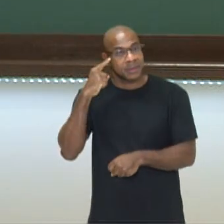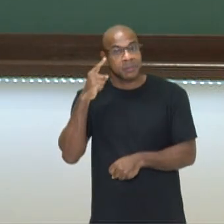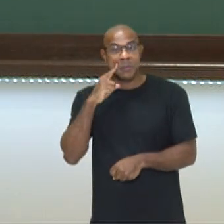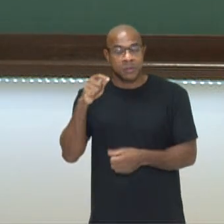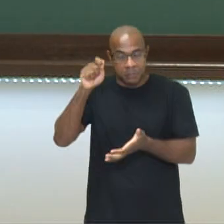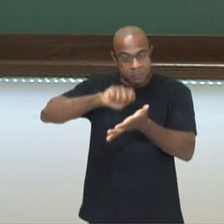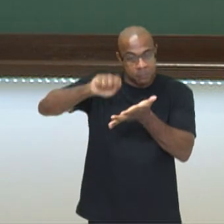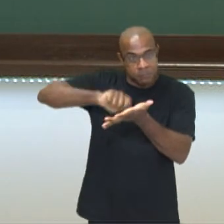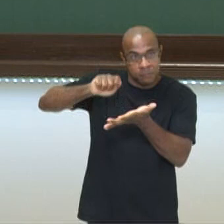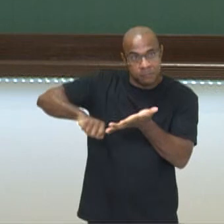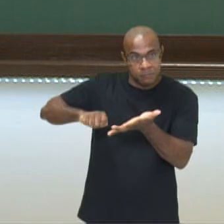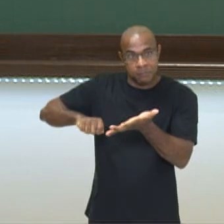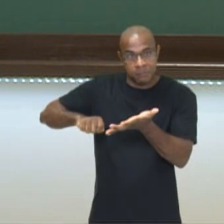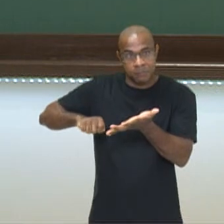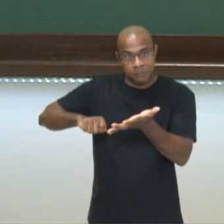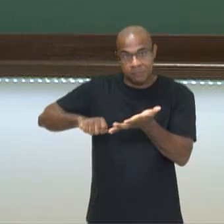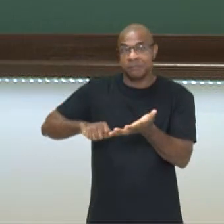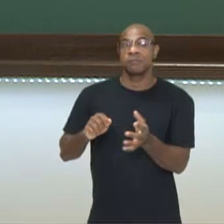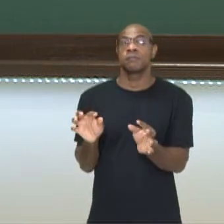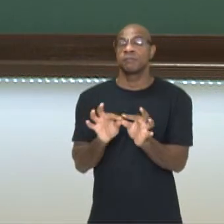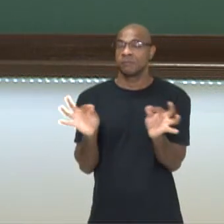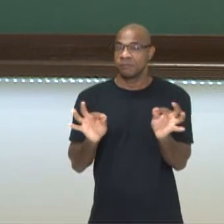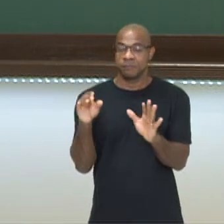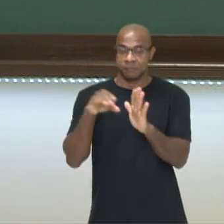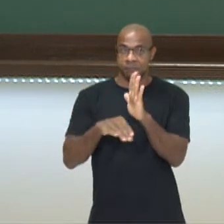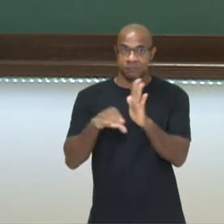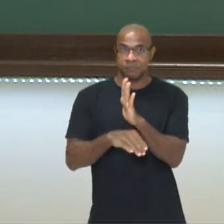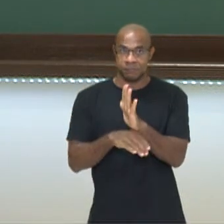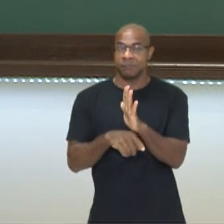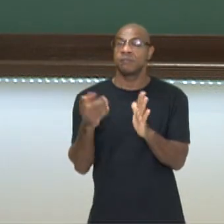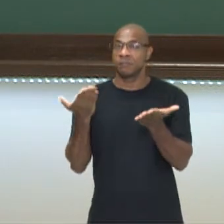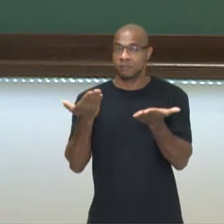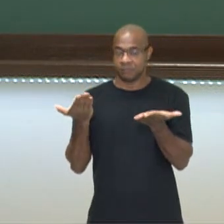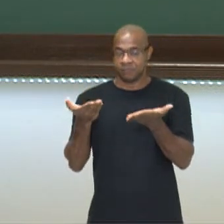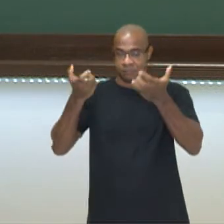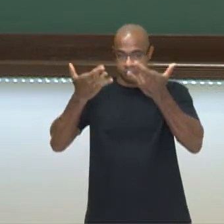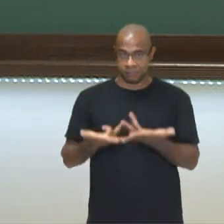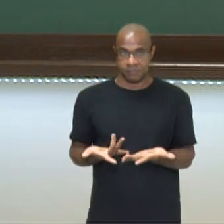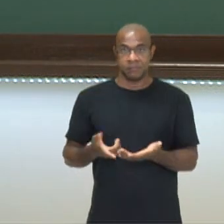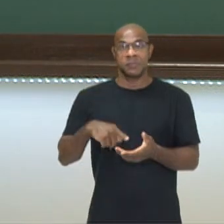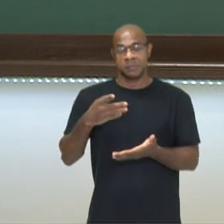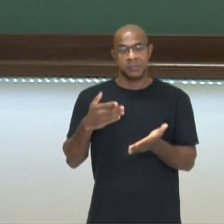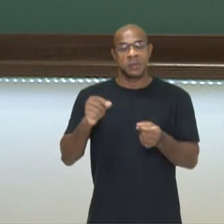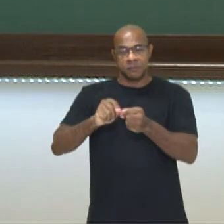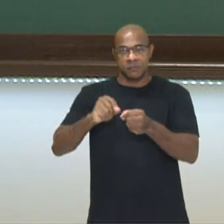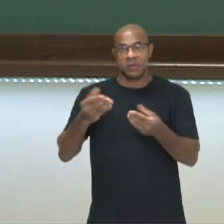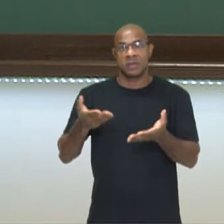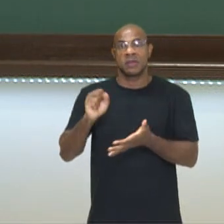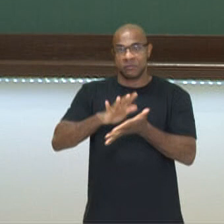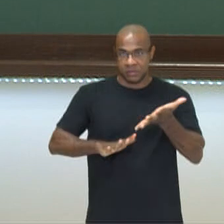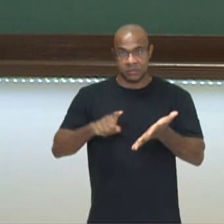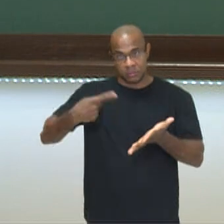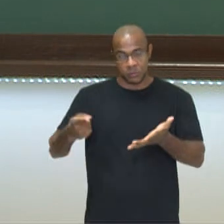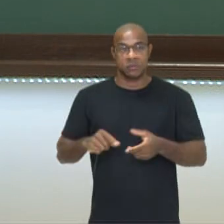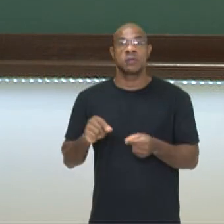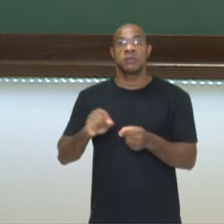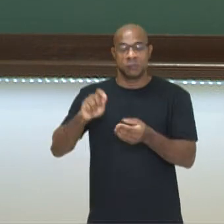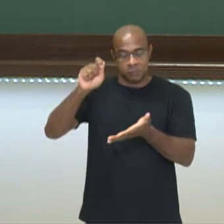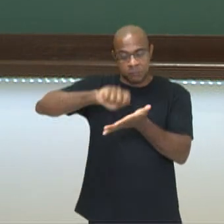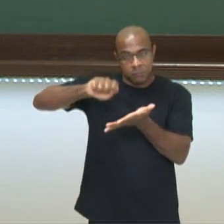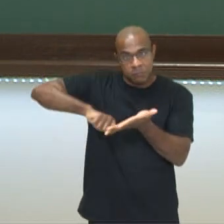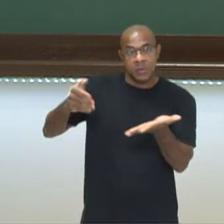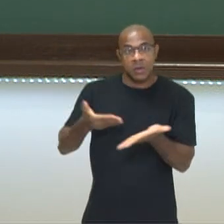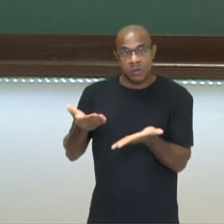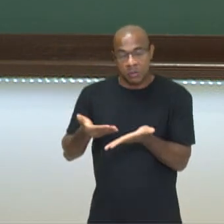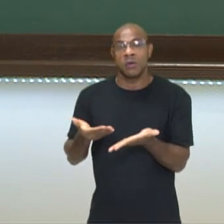você anotar a definição de juros simples e para você anotar esse enunciado para a gente poder trabalhar em cima dele, tá bom? Então anote tudo no seu